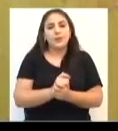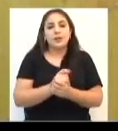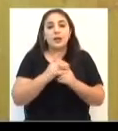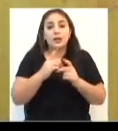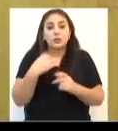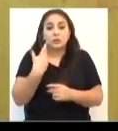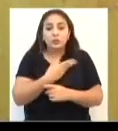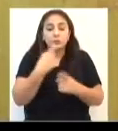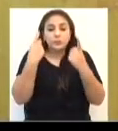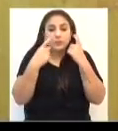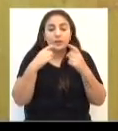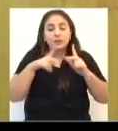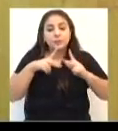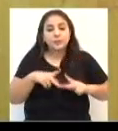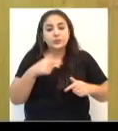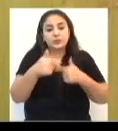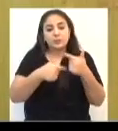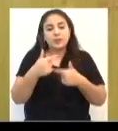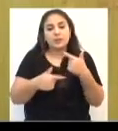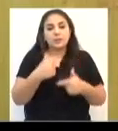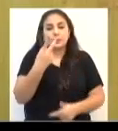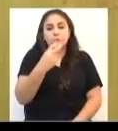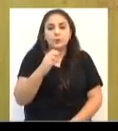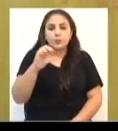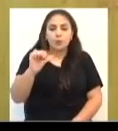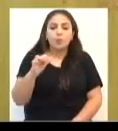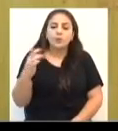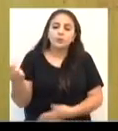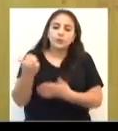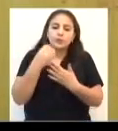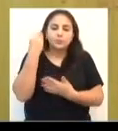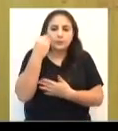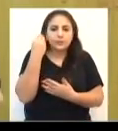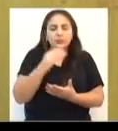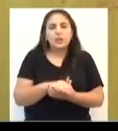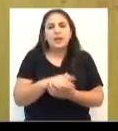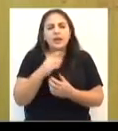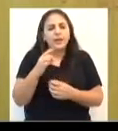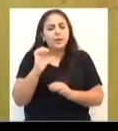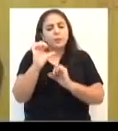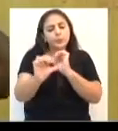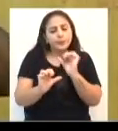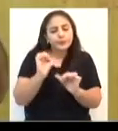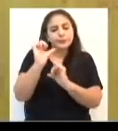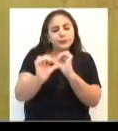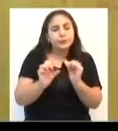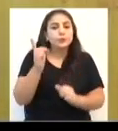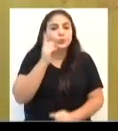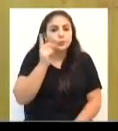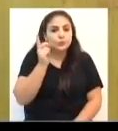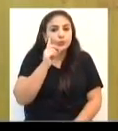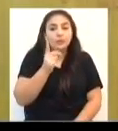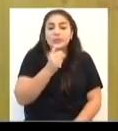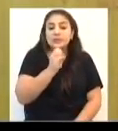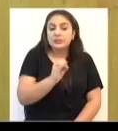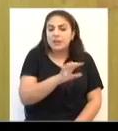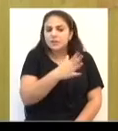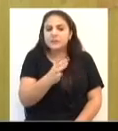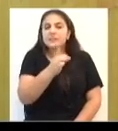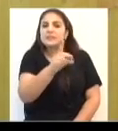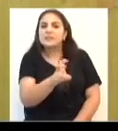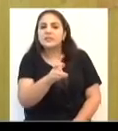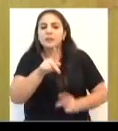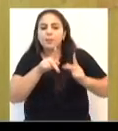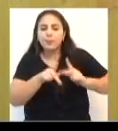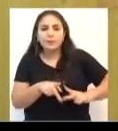e quem trabalhou em 2009 passou muito essa experiência para nós, ele é um quadro que muda dia a dia, ou seja, daqui a um pouco, se a gente tiver 15 pessoas em Passo